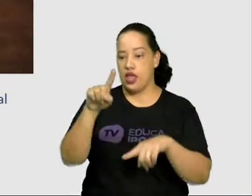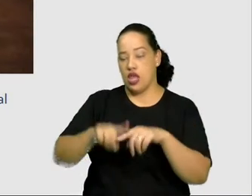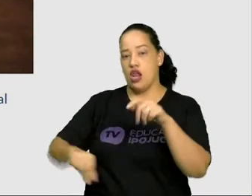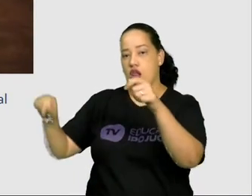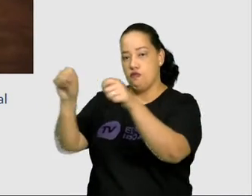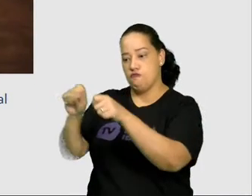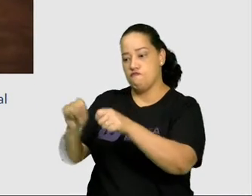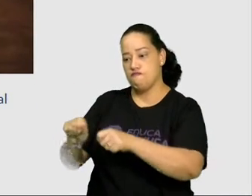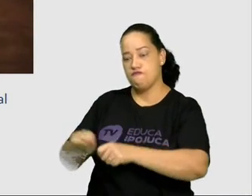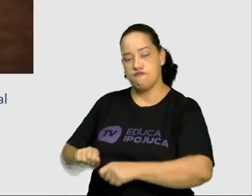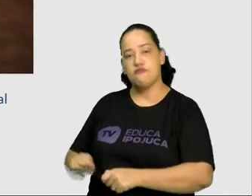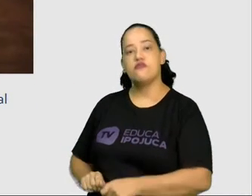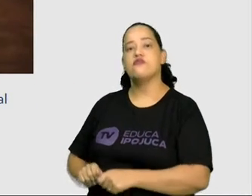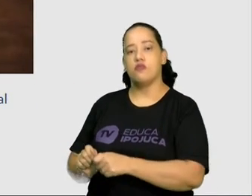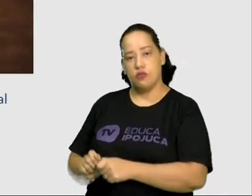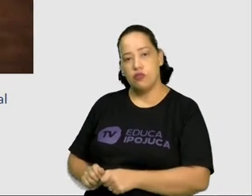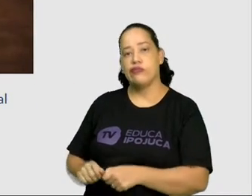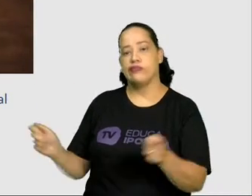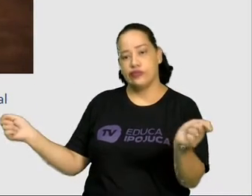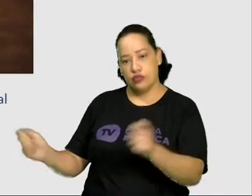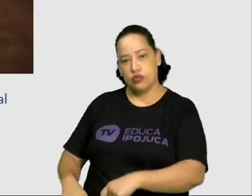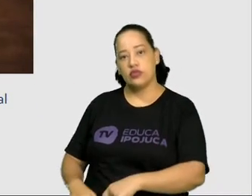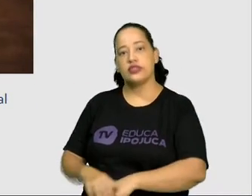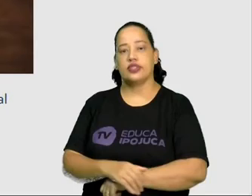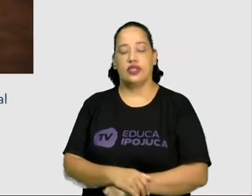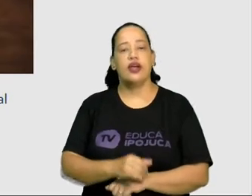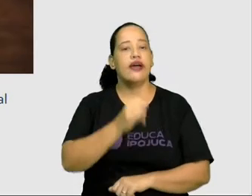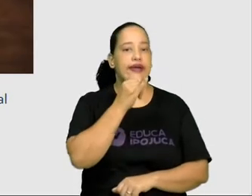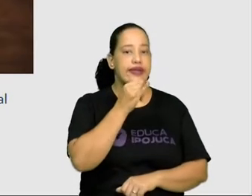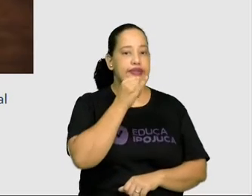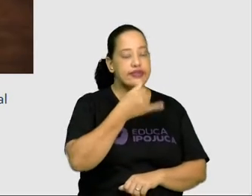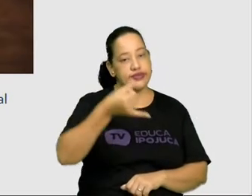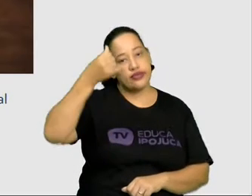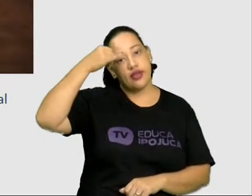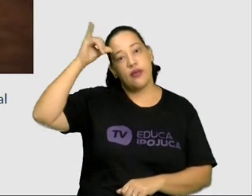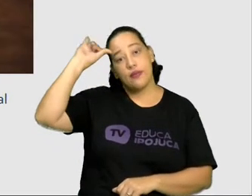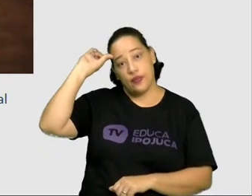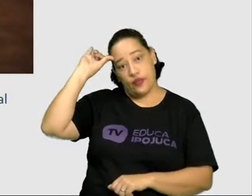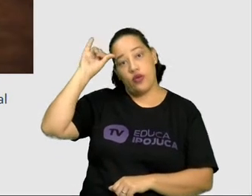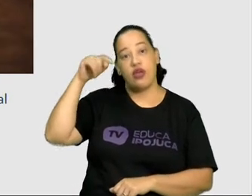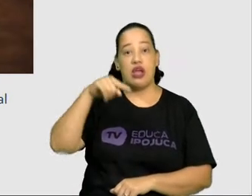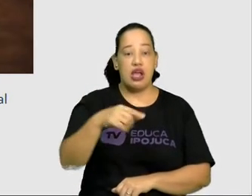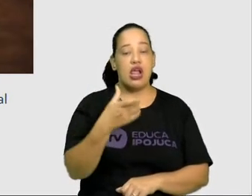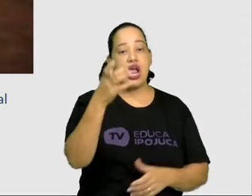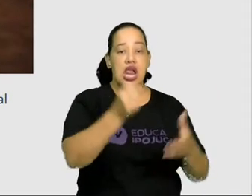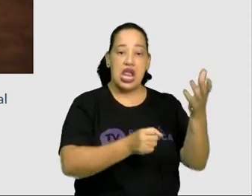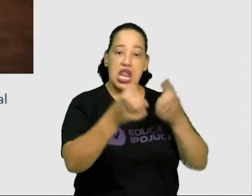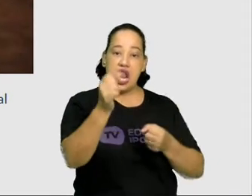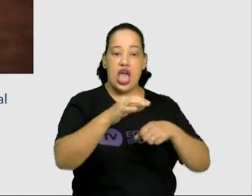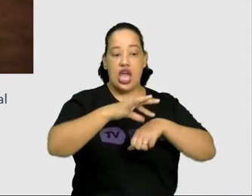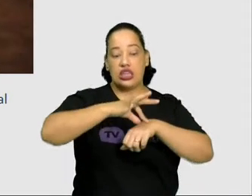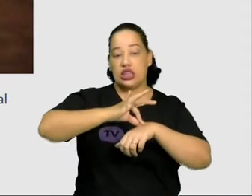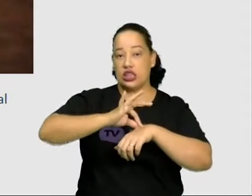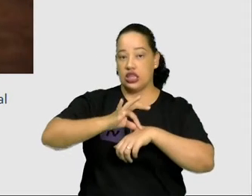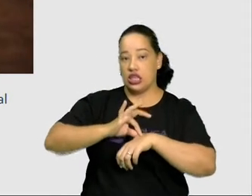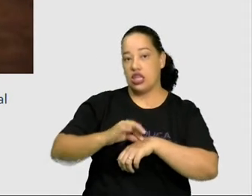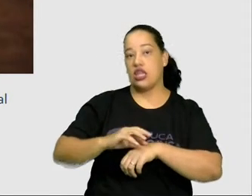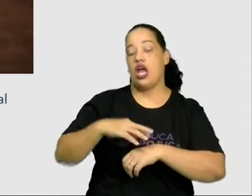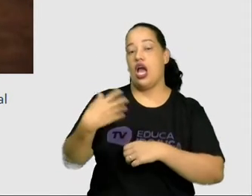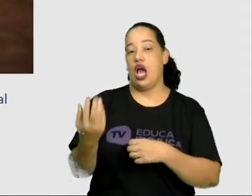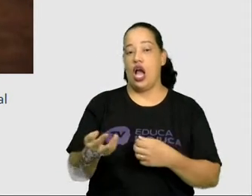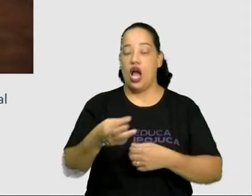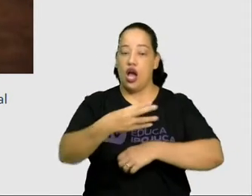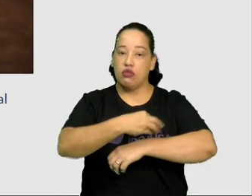de matéria-prima, que é a questão do gado, né, gente? Leite, carne, lã, couro para fabricação